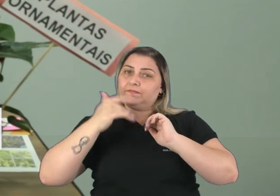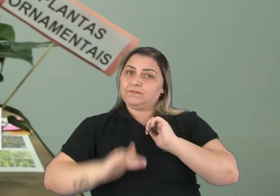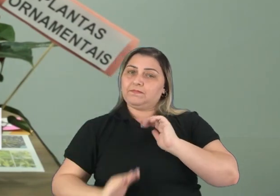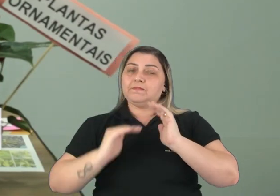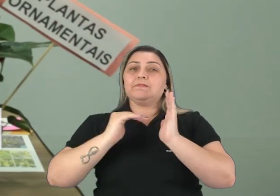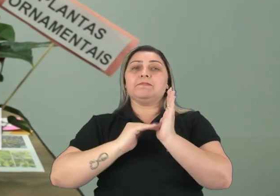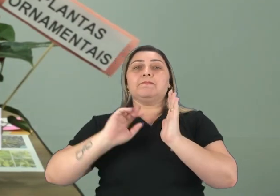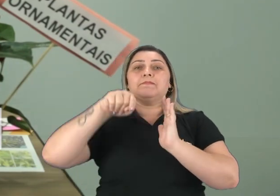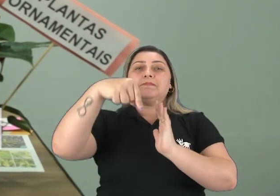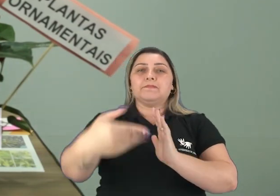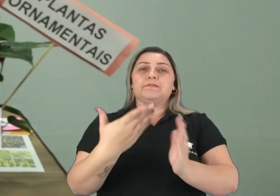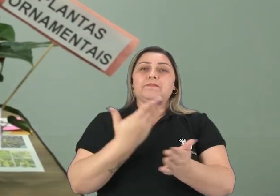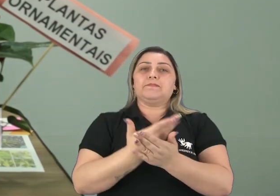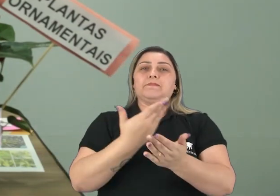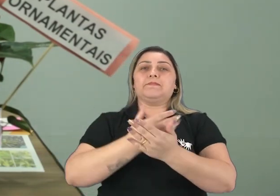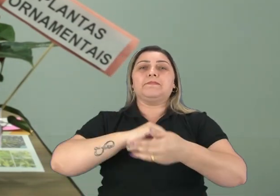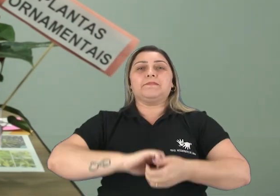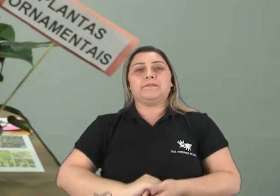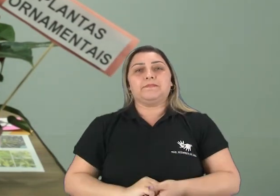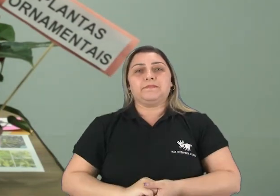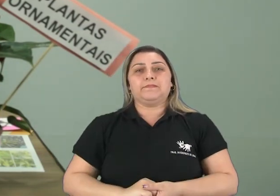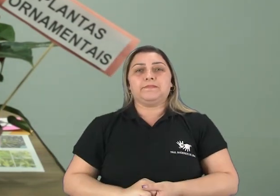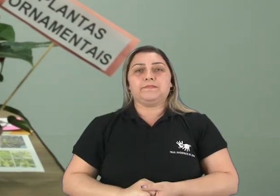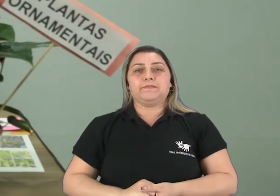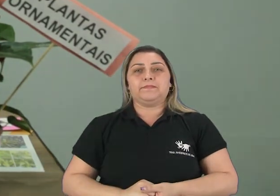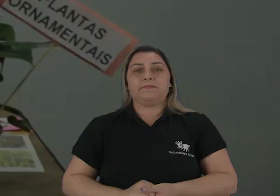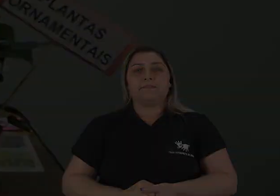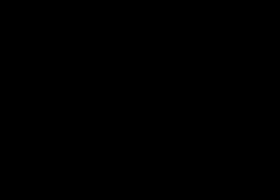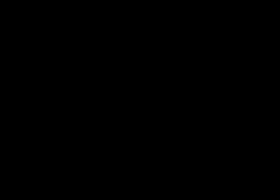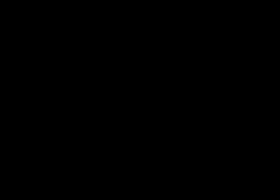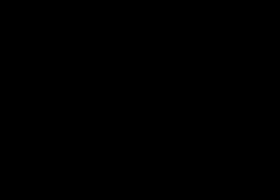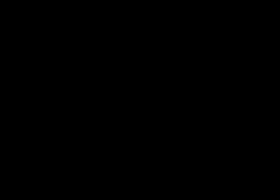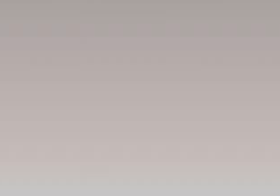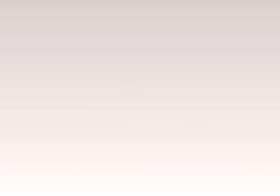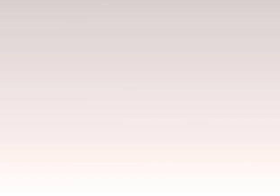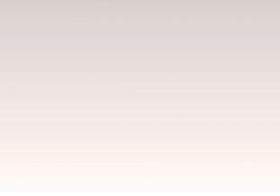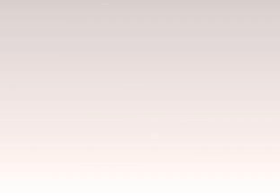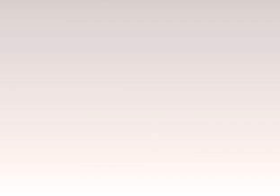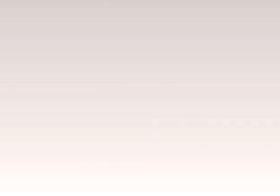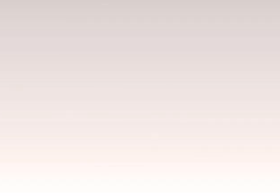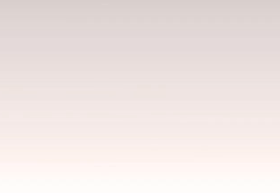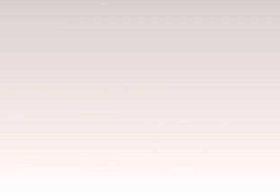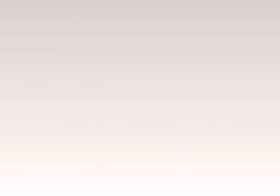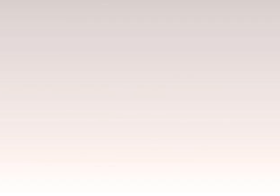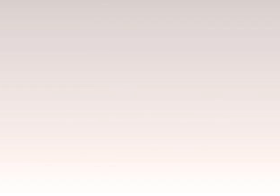tchau, crianças! Até a próxima aula!